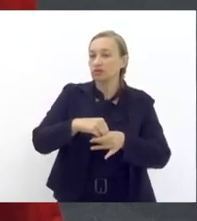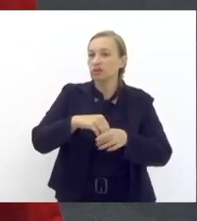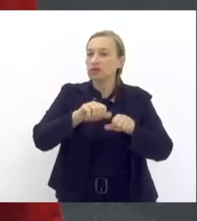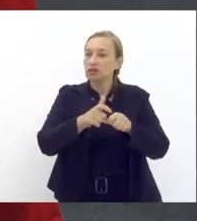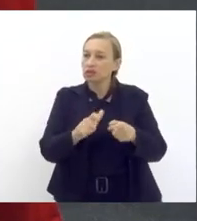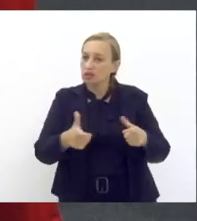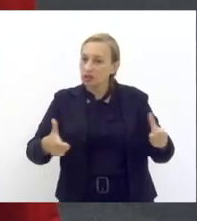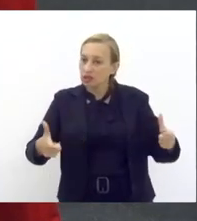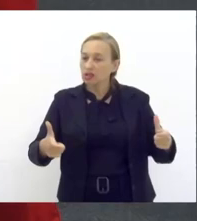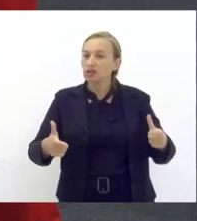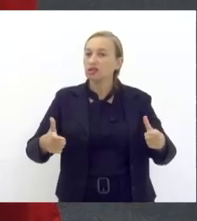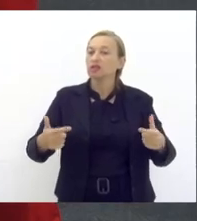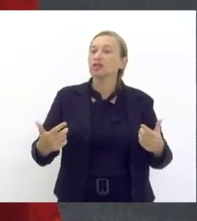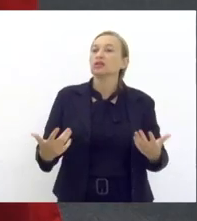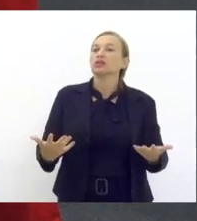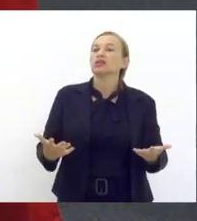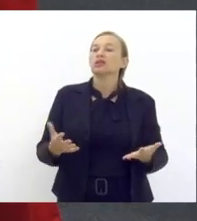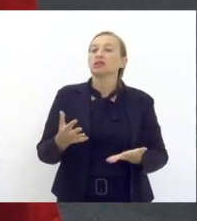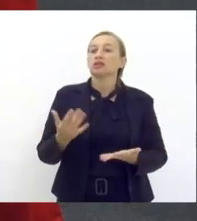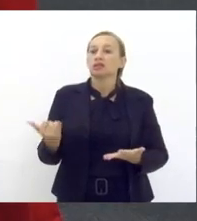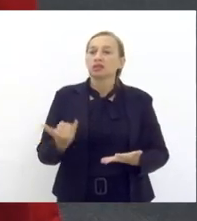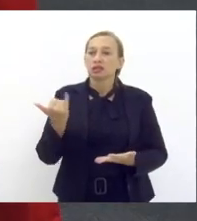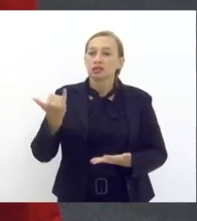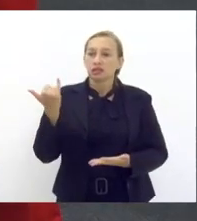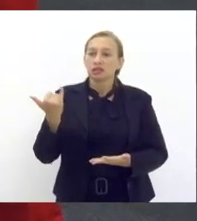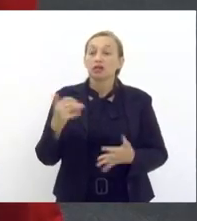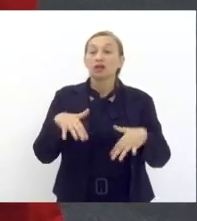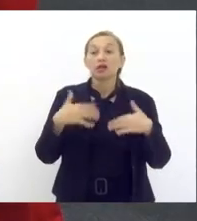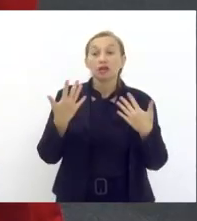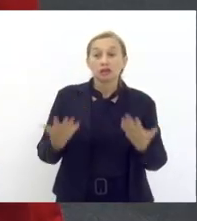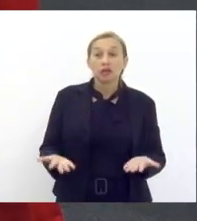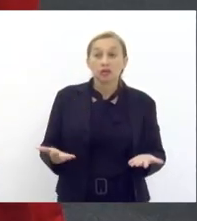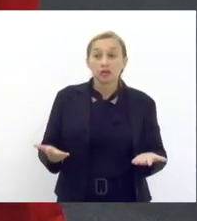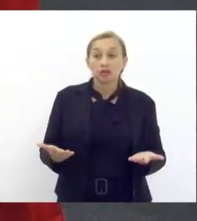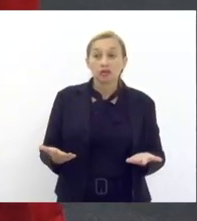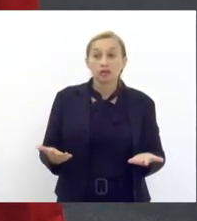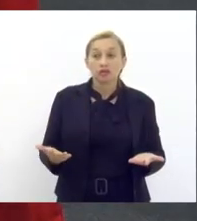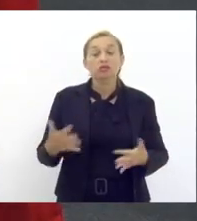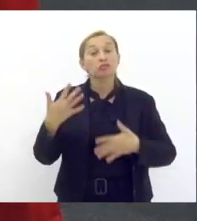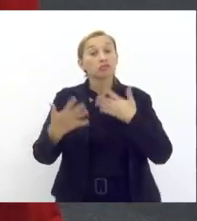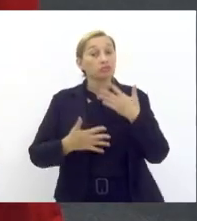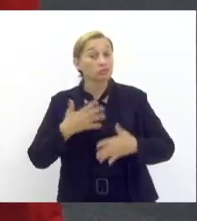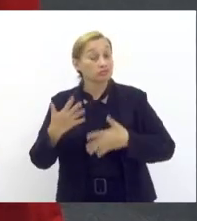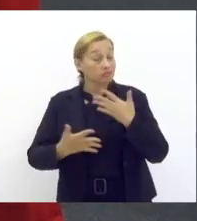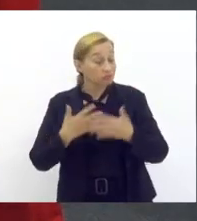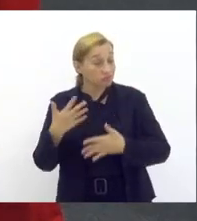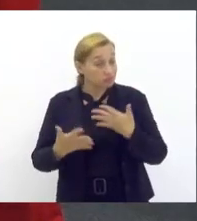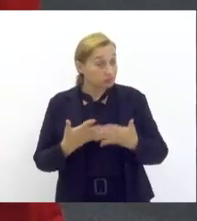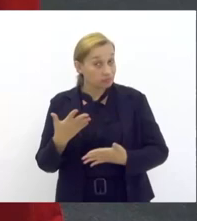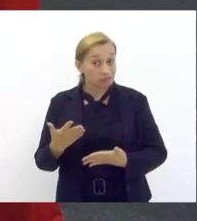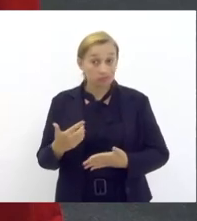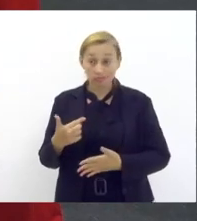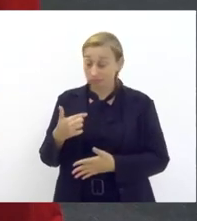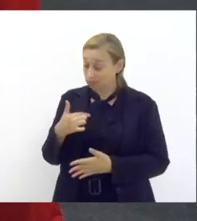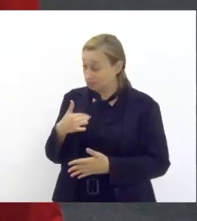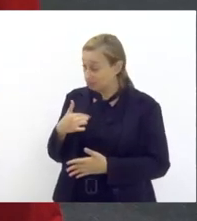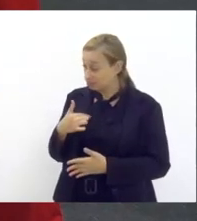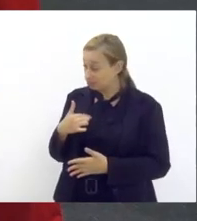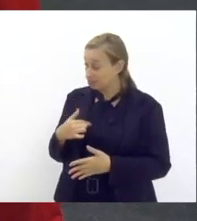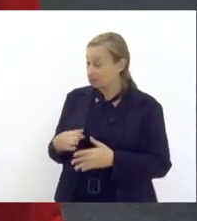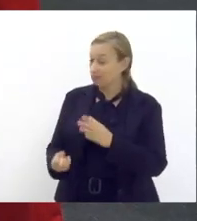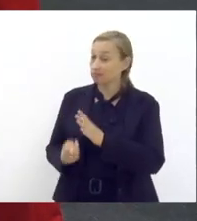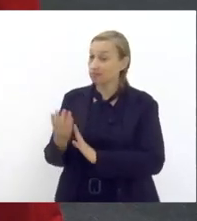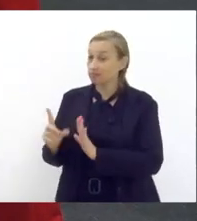ampla, inclusiva e necessária. Então, com alegria, eu, autor dessa lei,